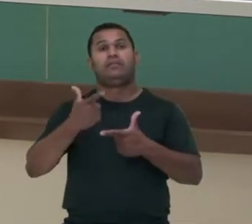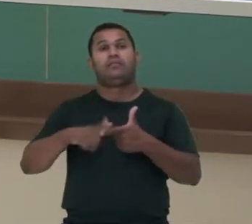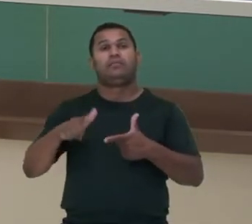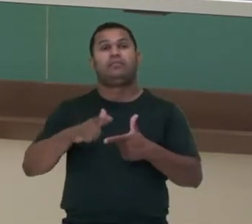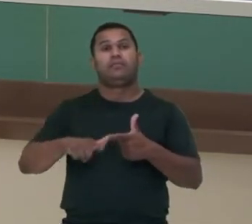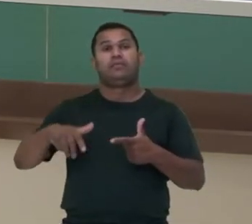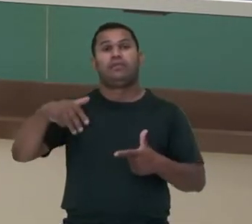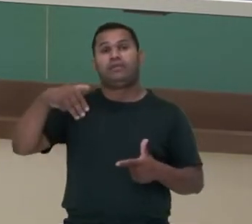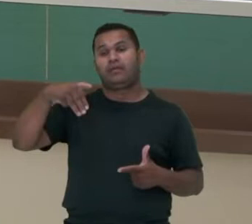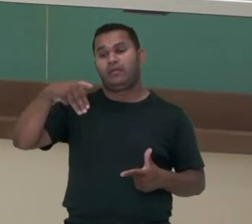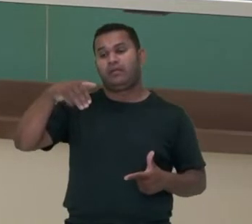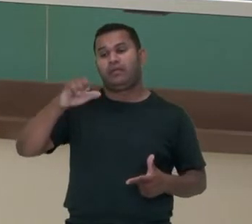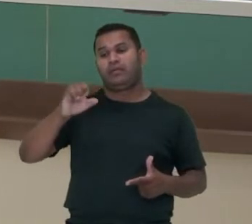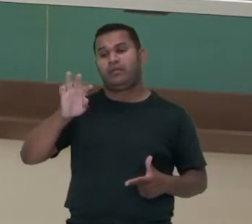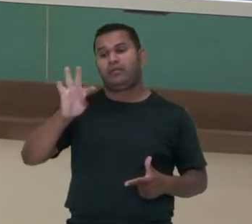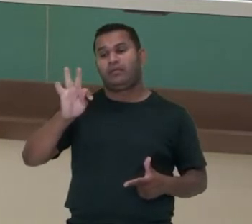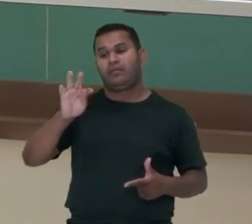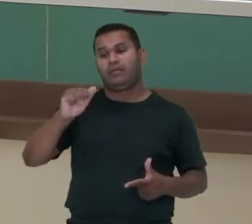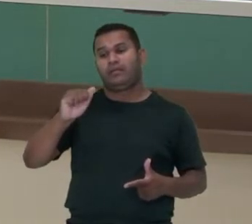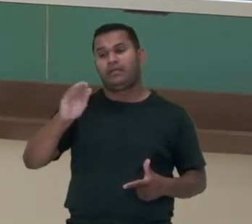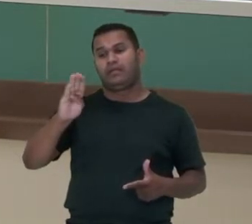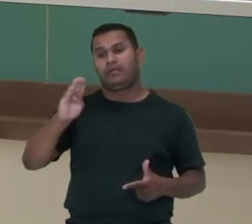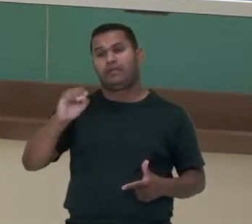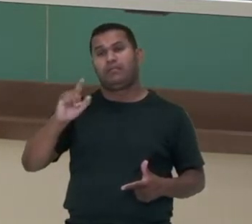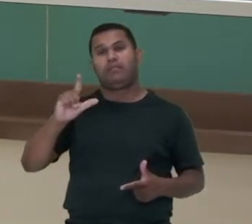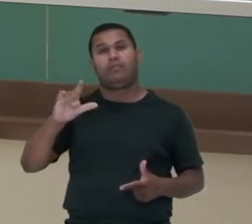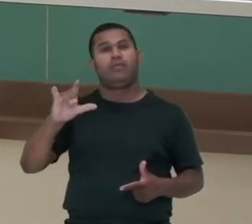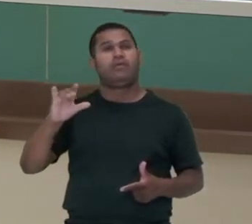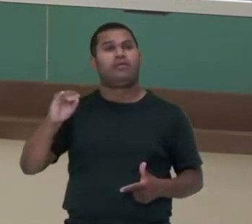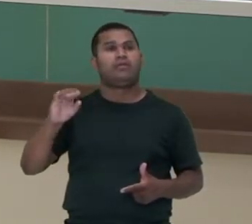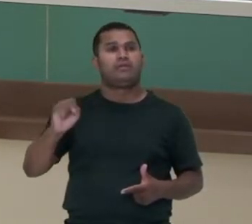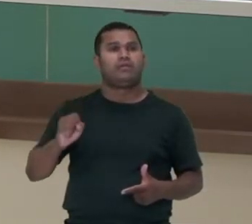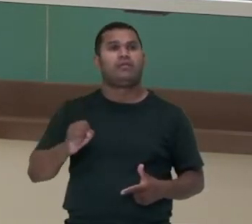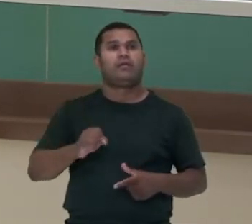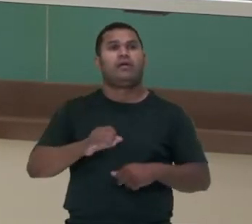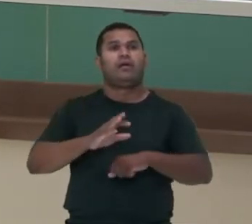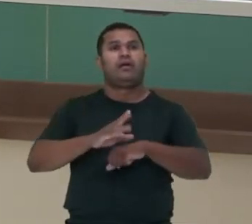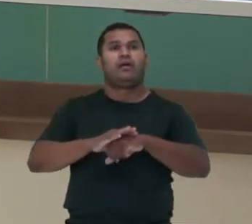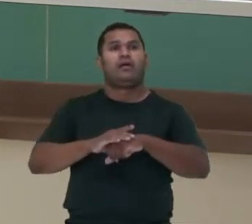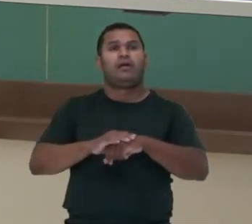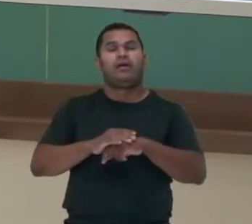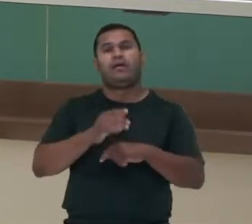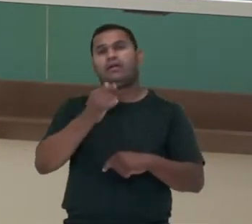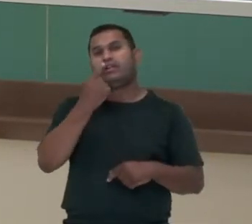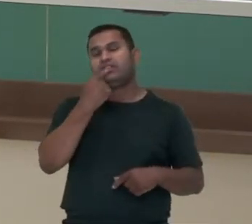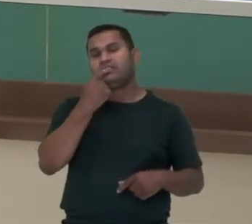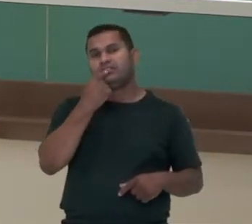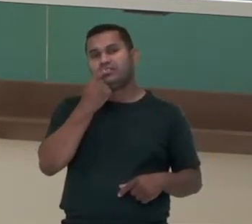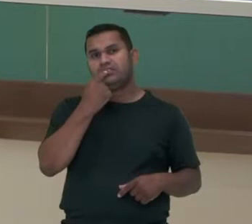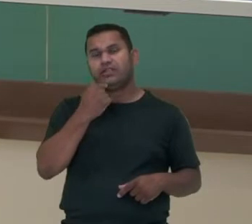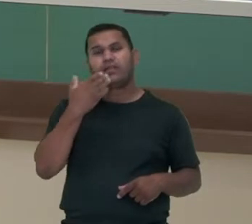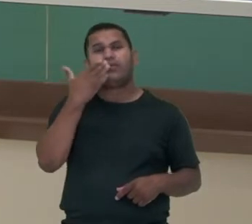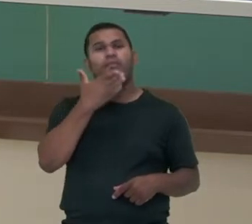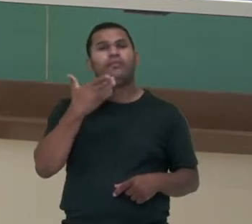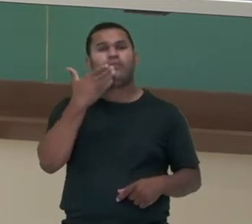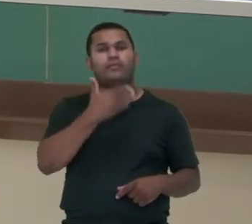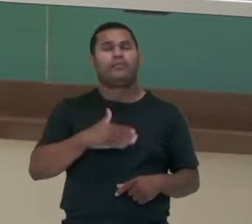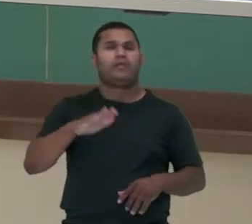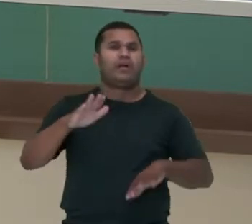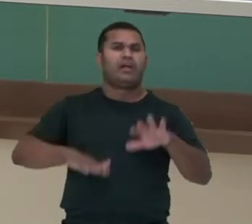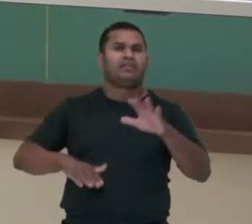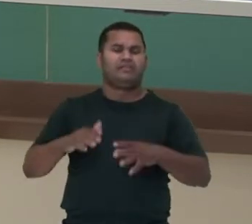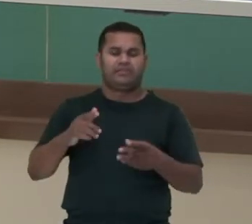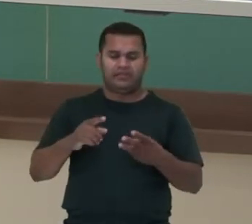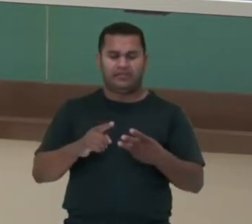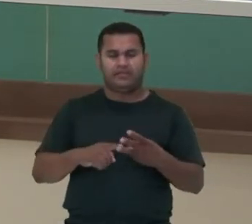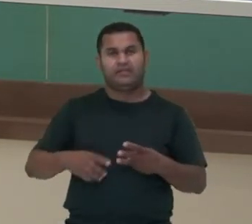um distúrbio metabólico, alguns fatores relacionados a excesso de ferro no sangue, gordura no fígado,